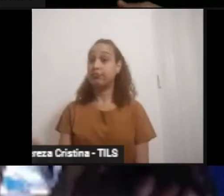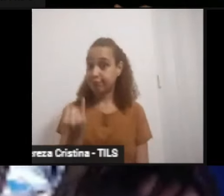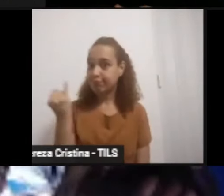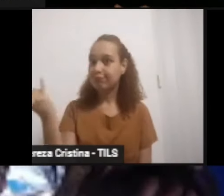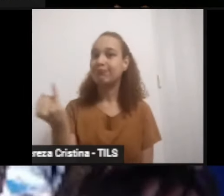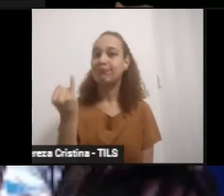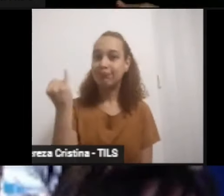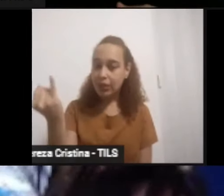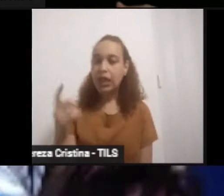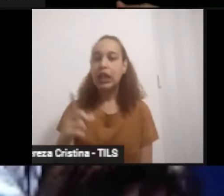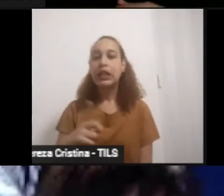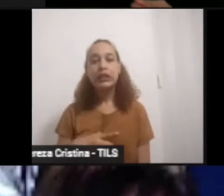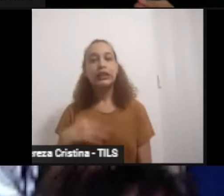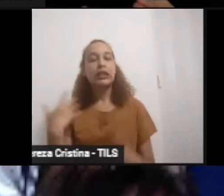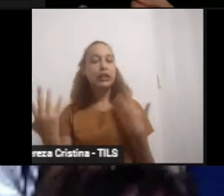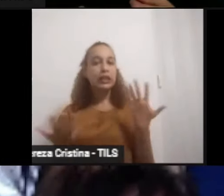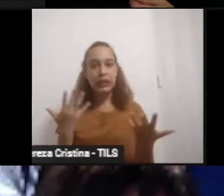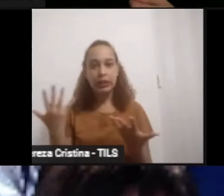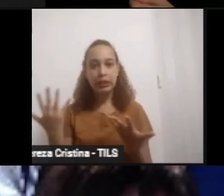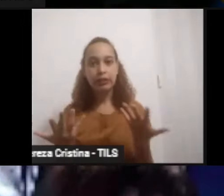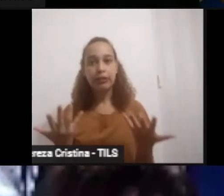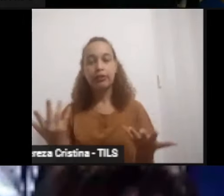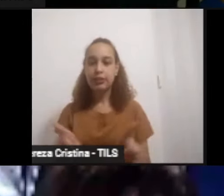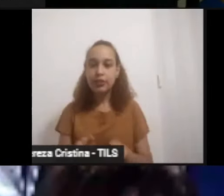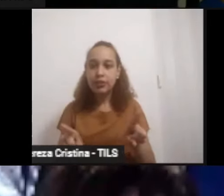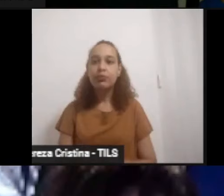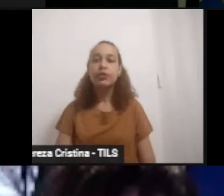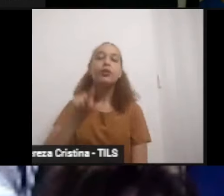tem também uma,